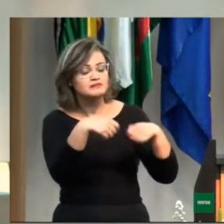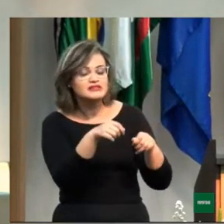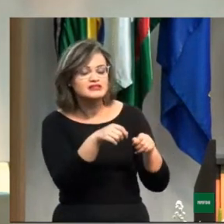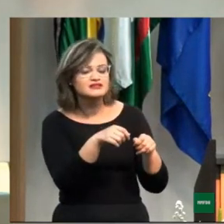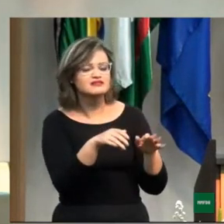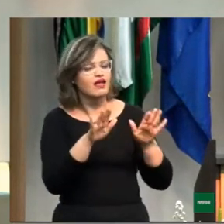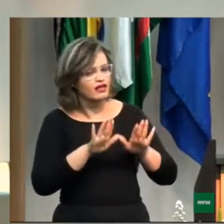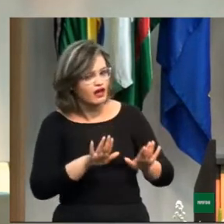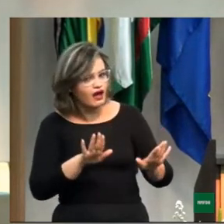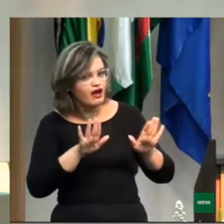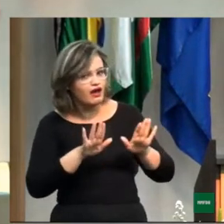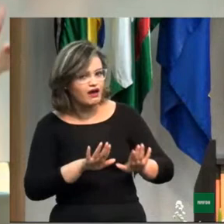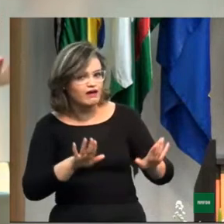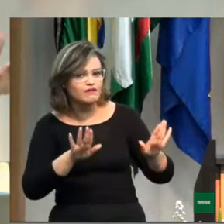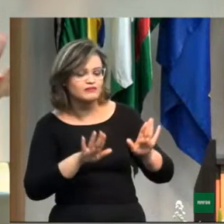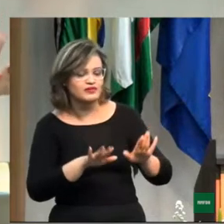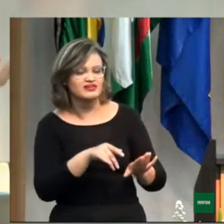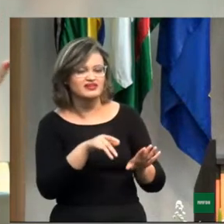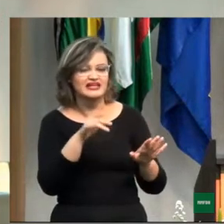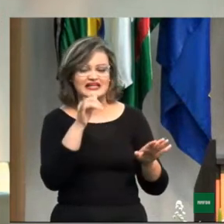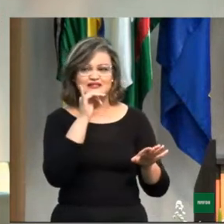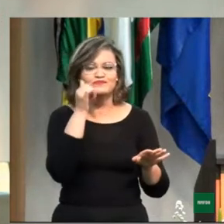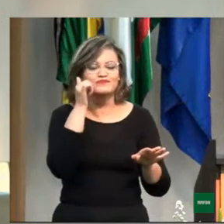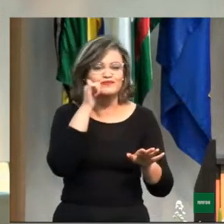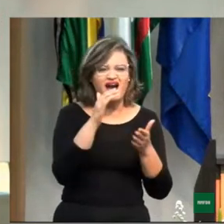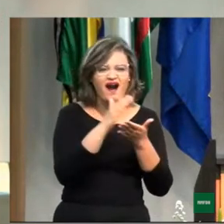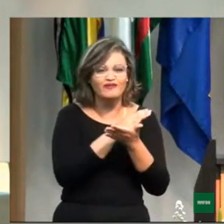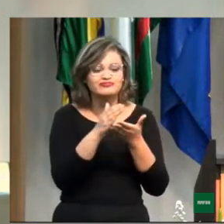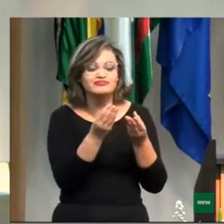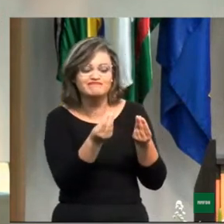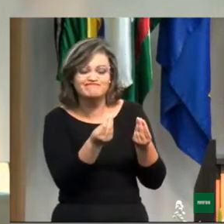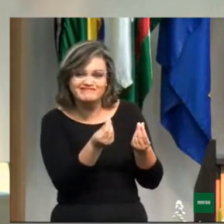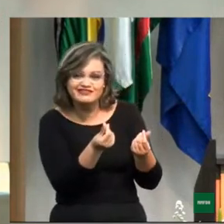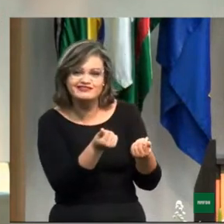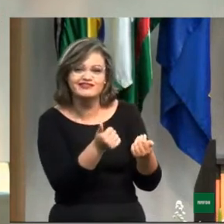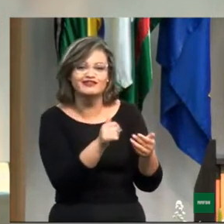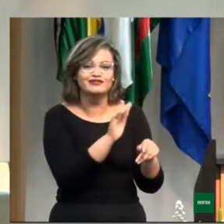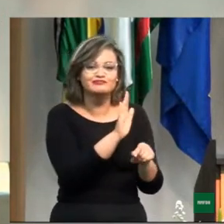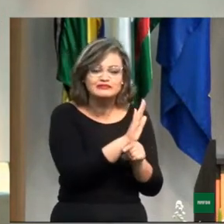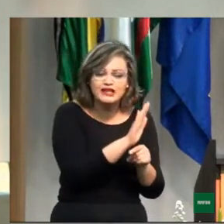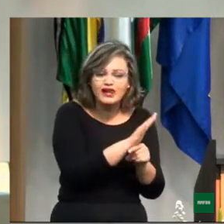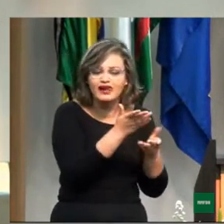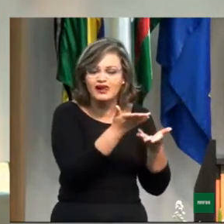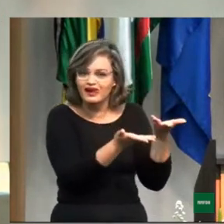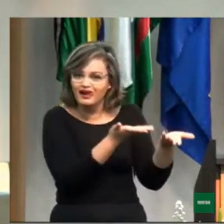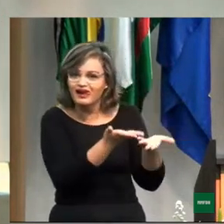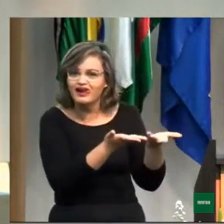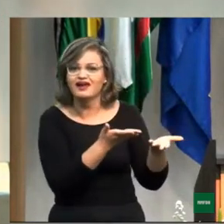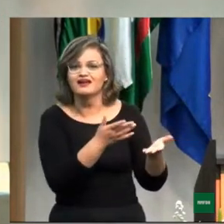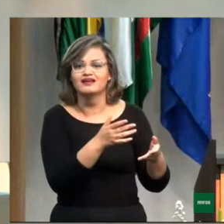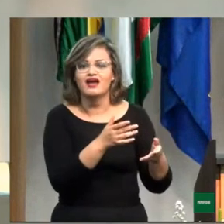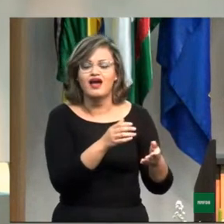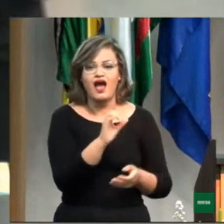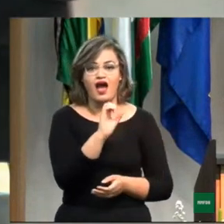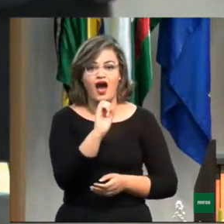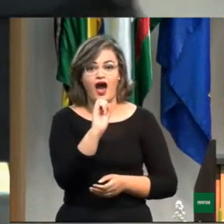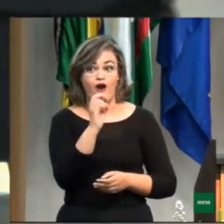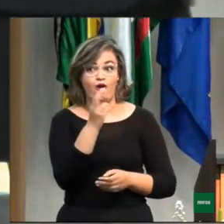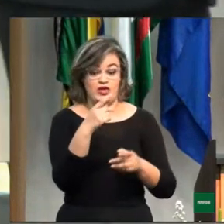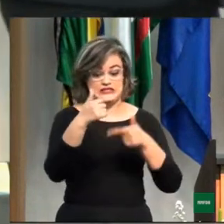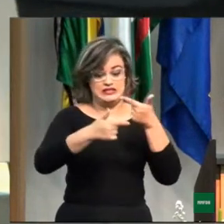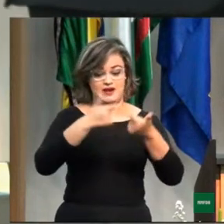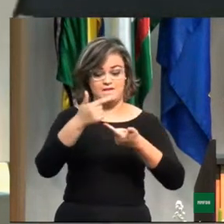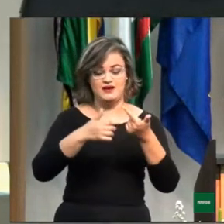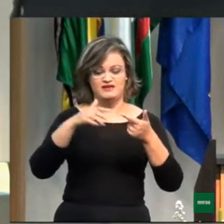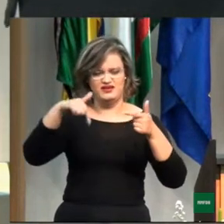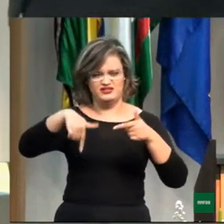com a questão da mulher, ter um pouco de flexibilidade. E aí a questão desse trabalho que tem sido feito agora de